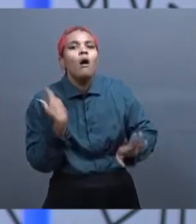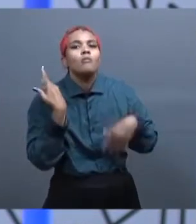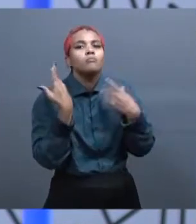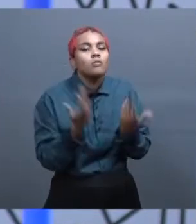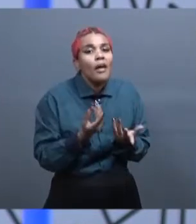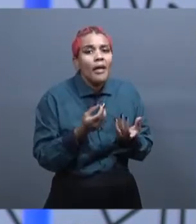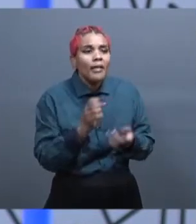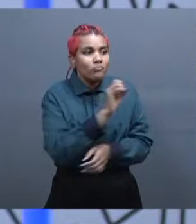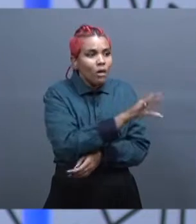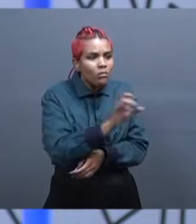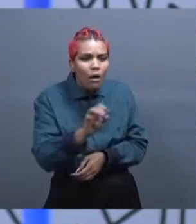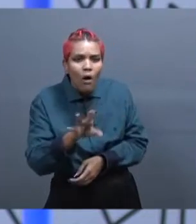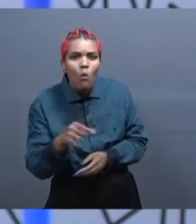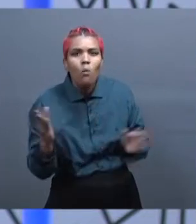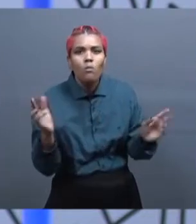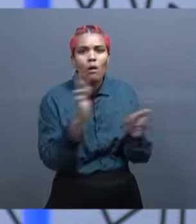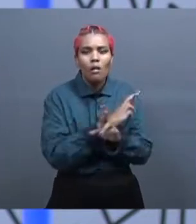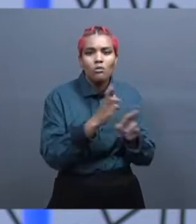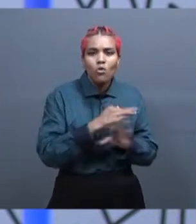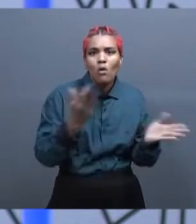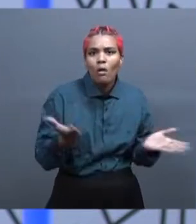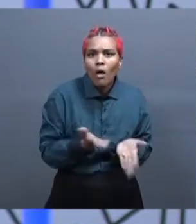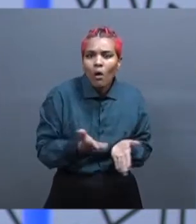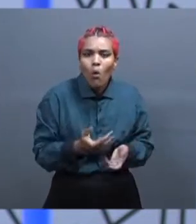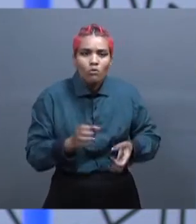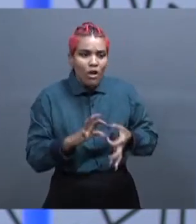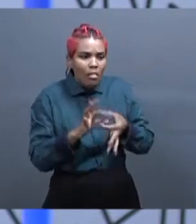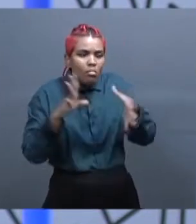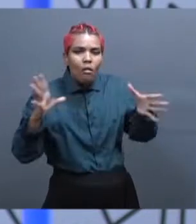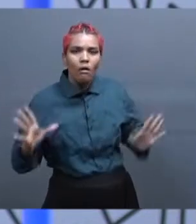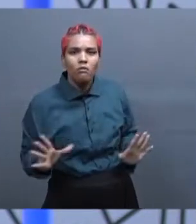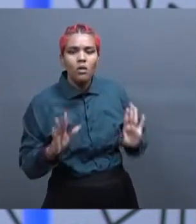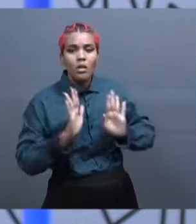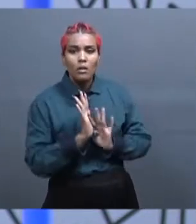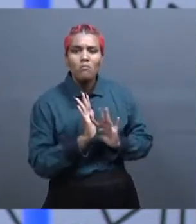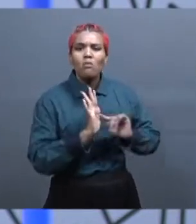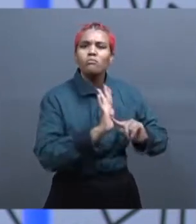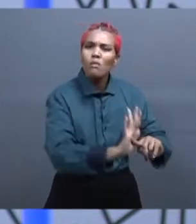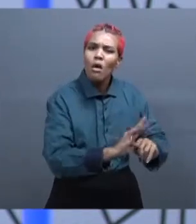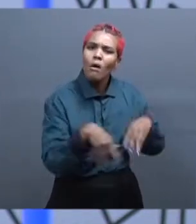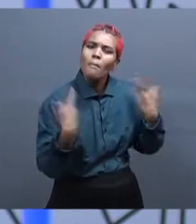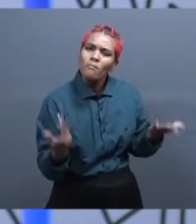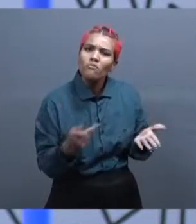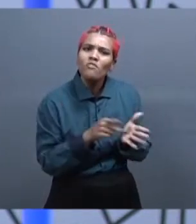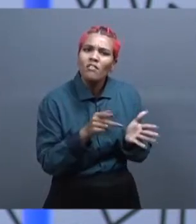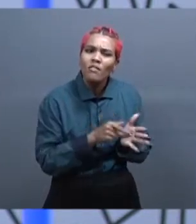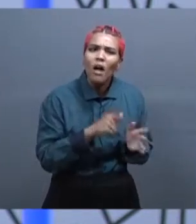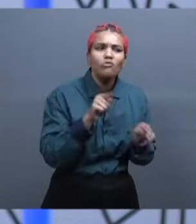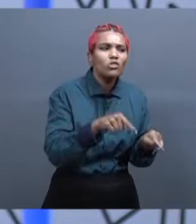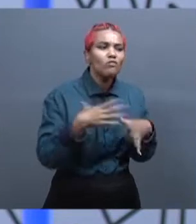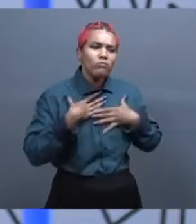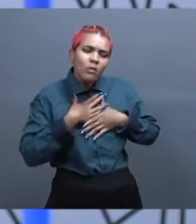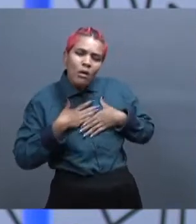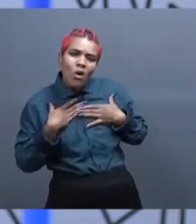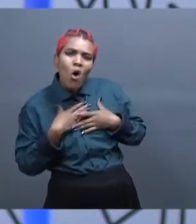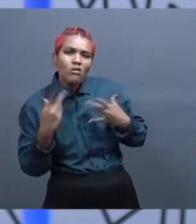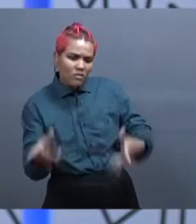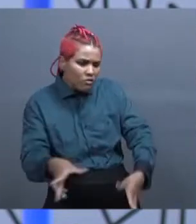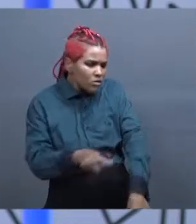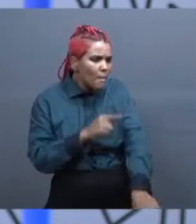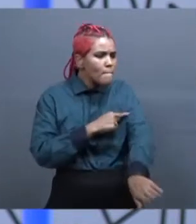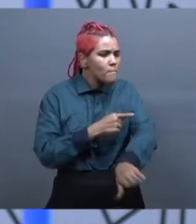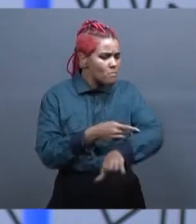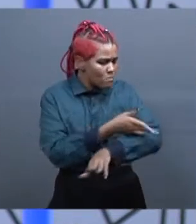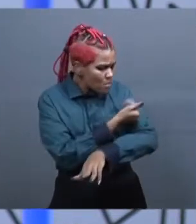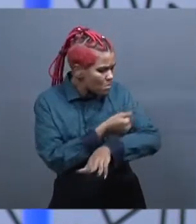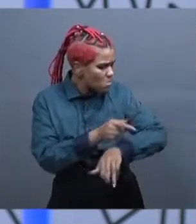relacionou hoje em dia é muito aberto ea questão de mostrar mesmo é o que você gosta que você traz no seu corpo como uma